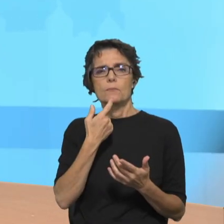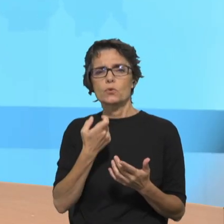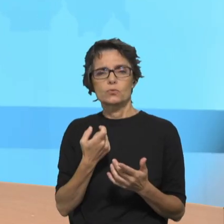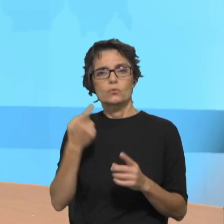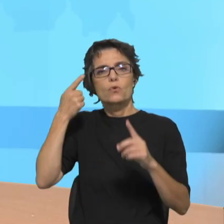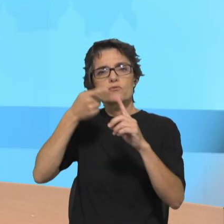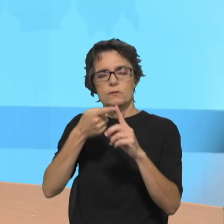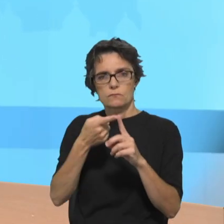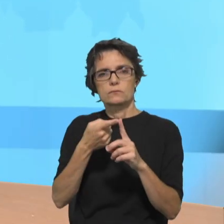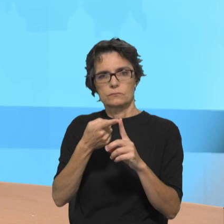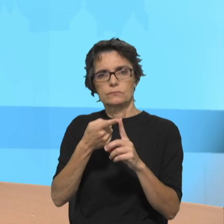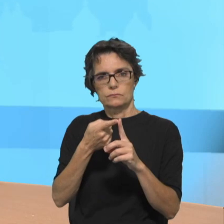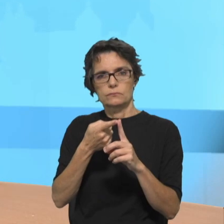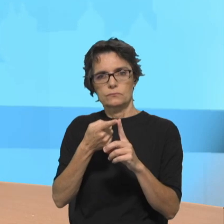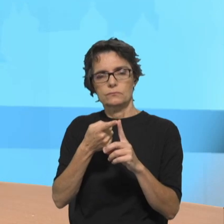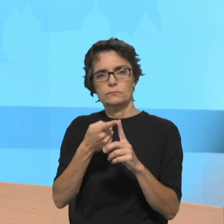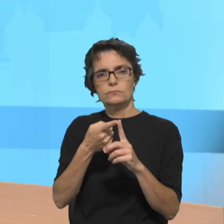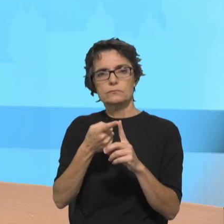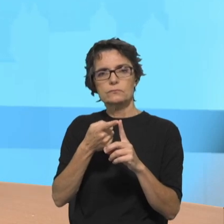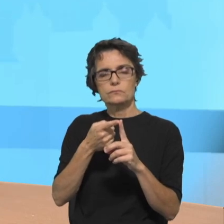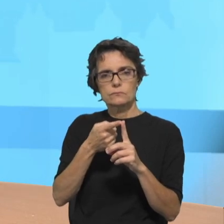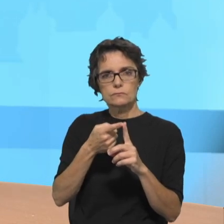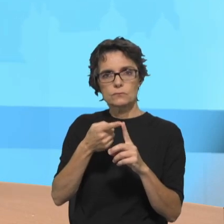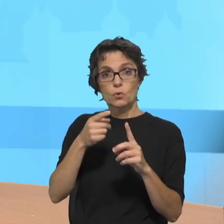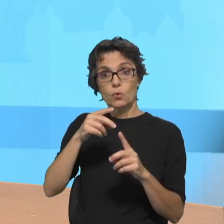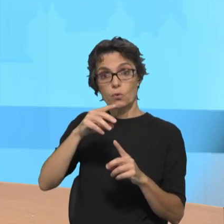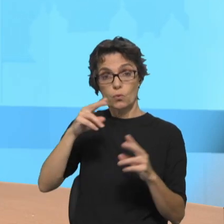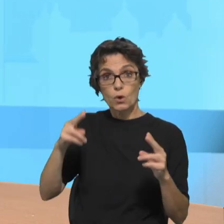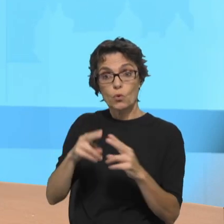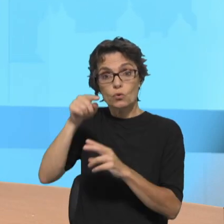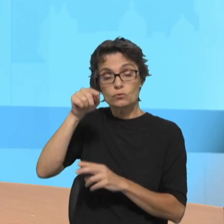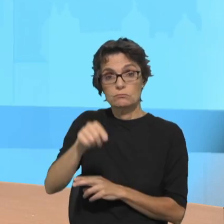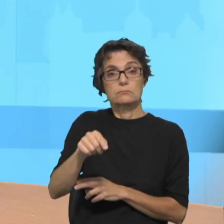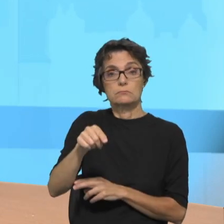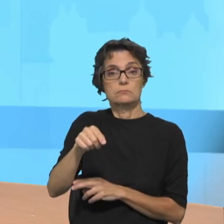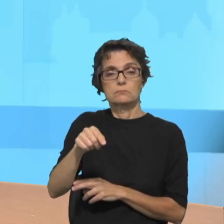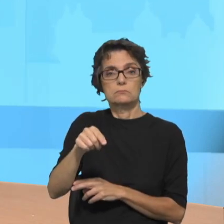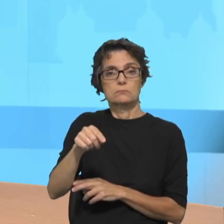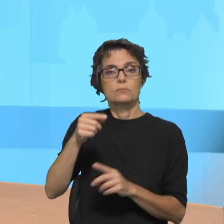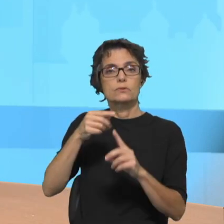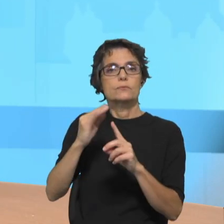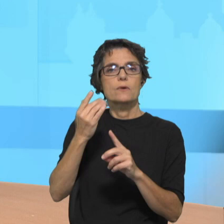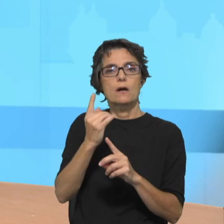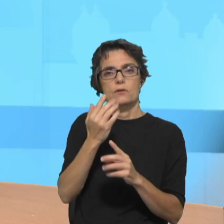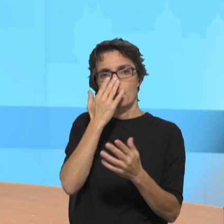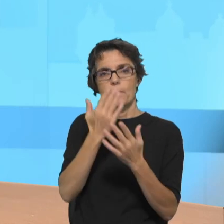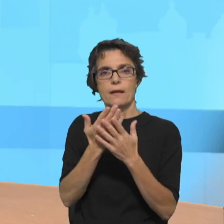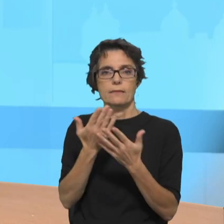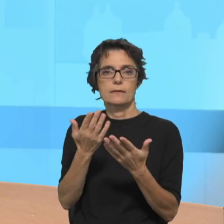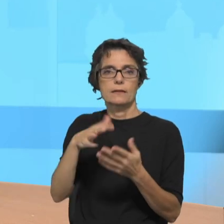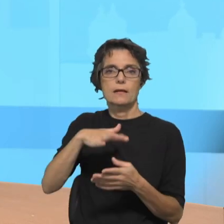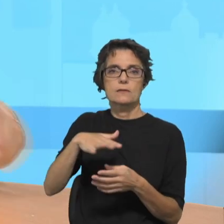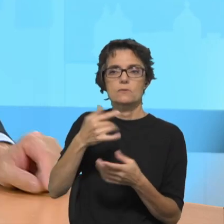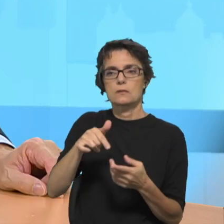Social deseja com este encontro, tendo em conta a realidade que existe em Portugal, tendo em conta também as respostas sociais que estão